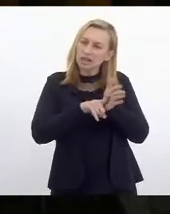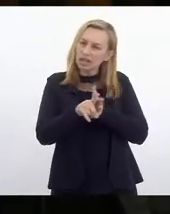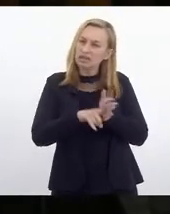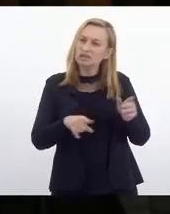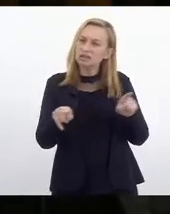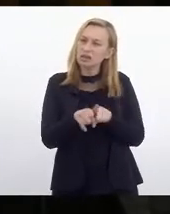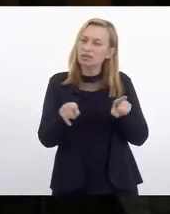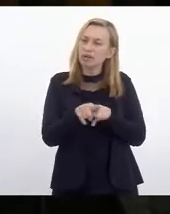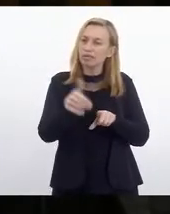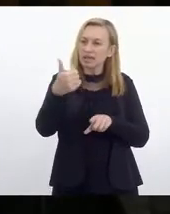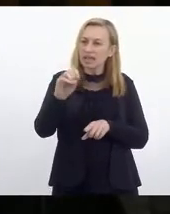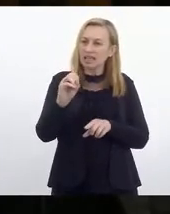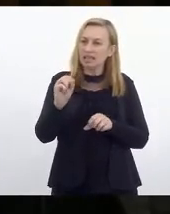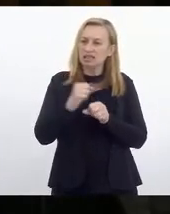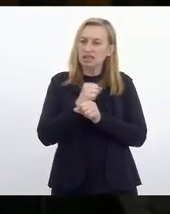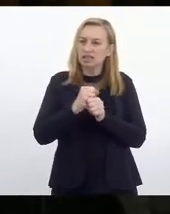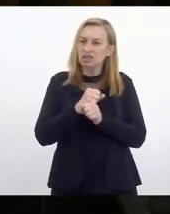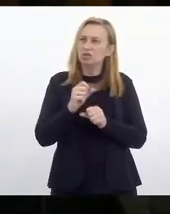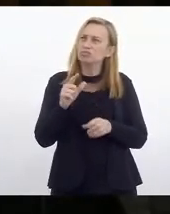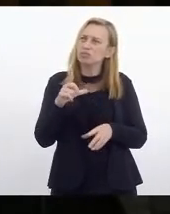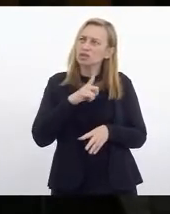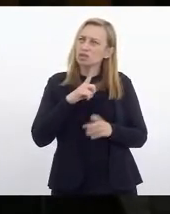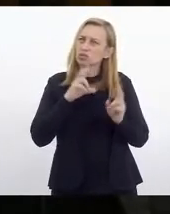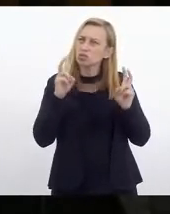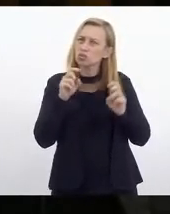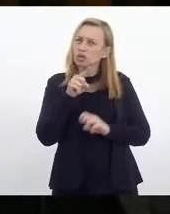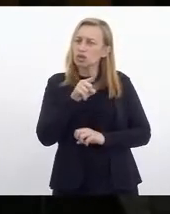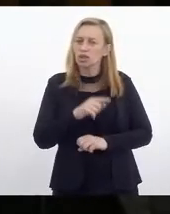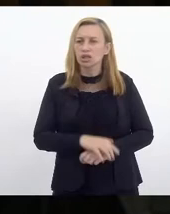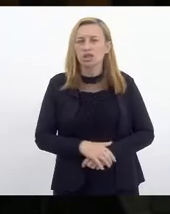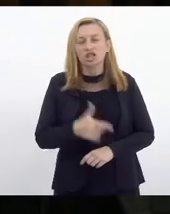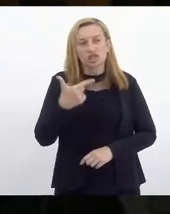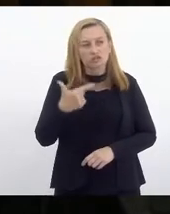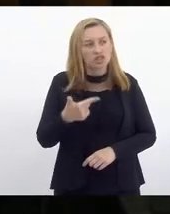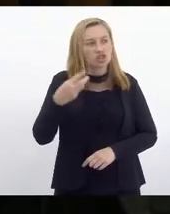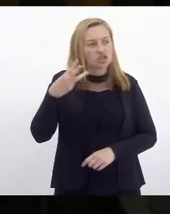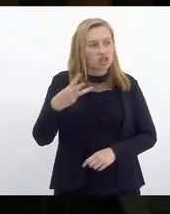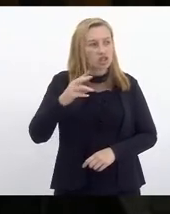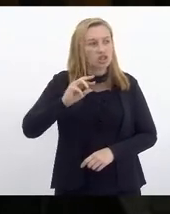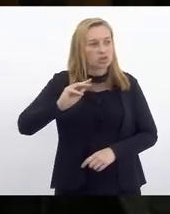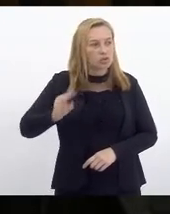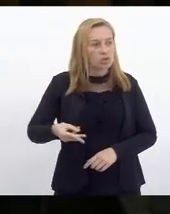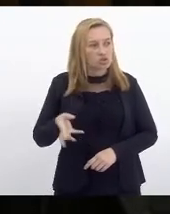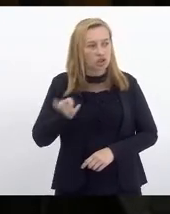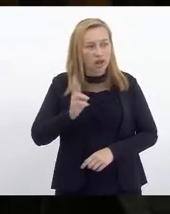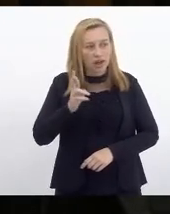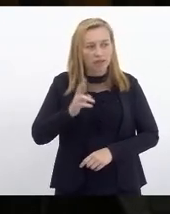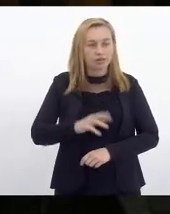10 anos, tem um quadro aí de 23 bilhões de reais